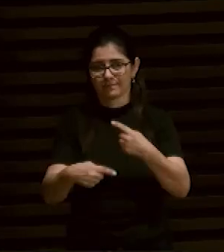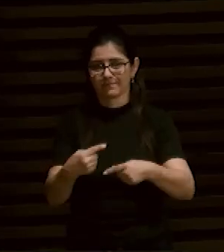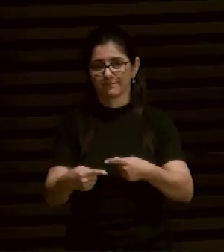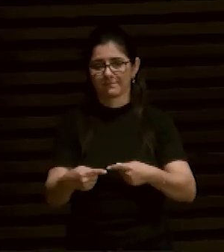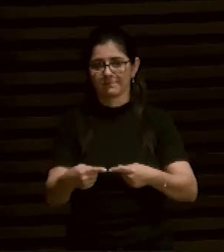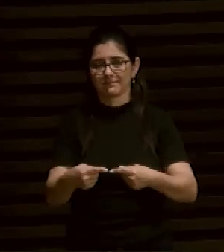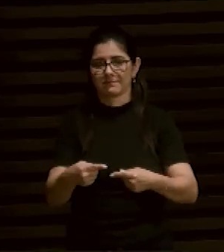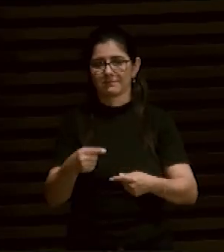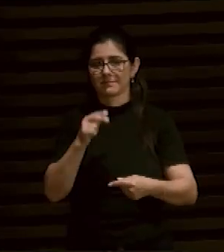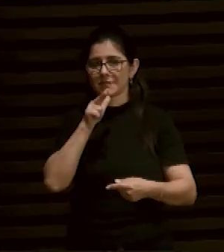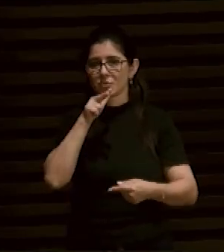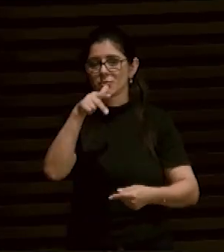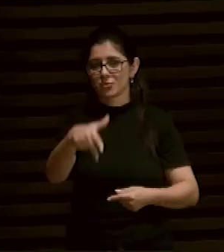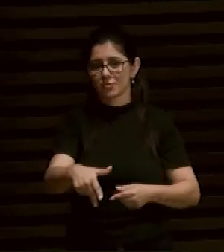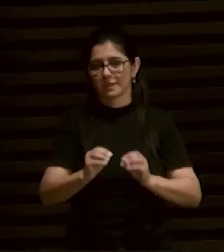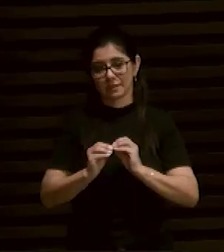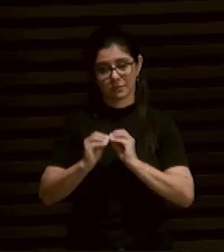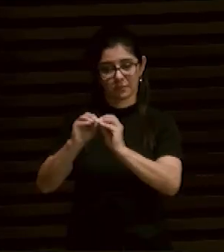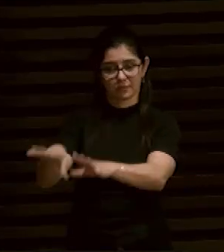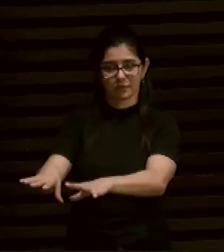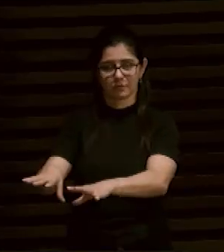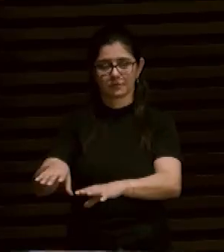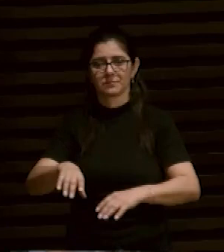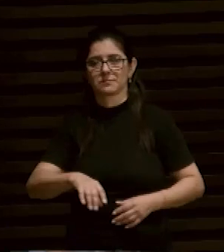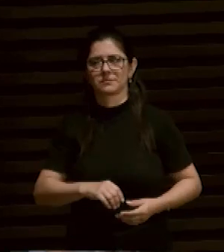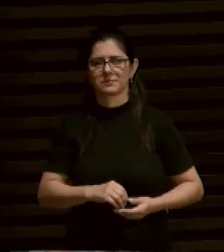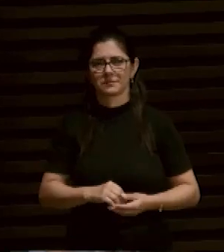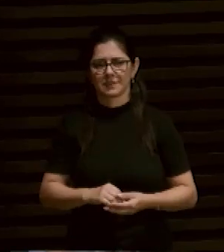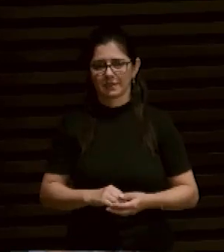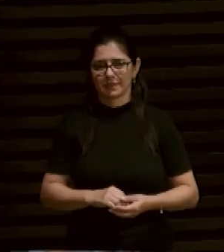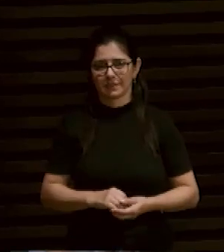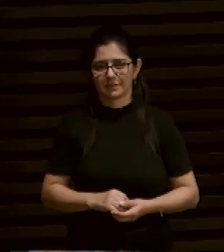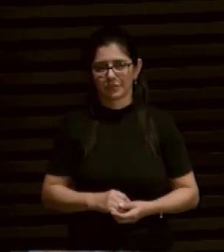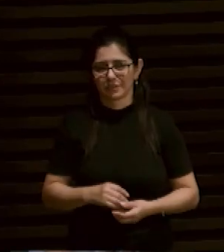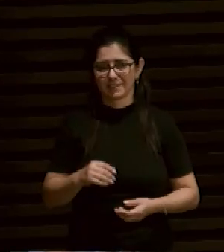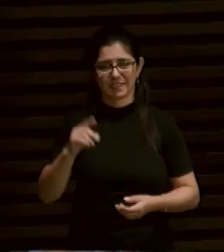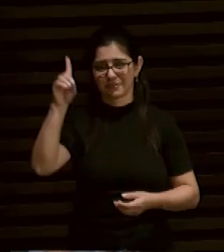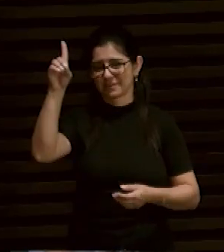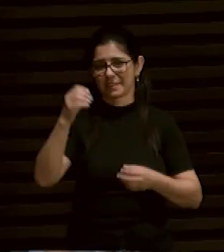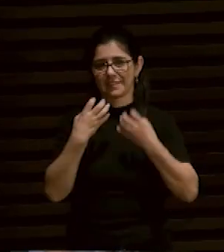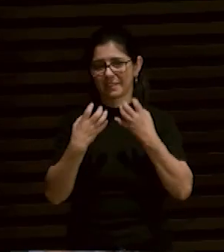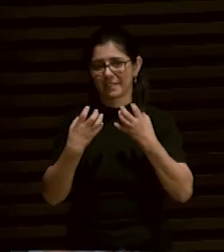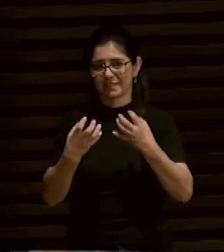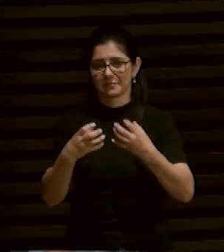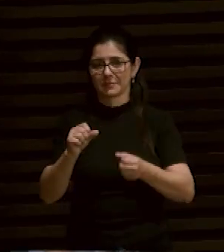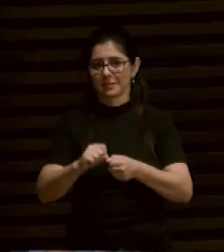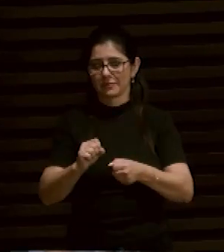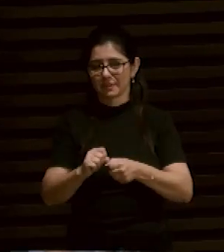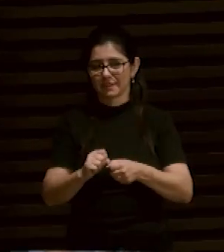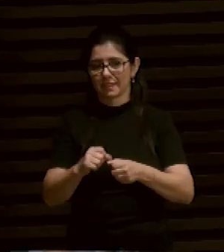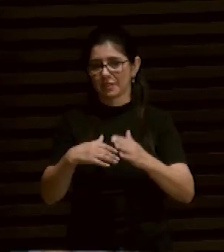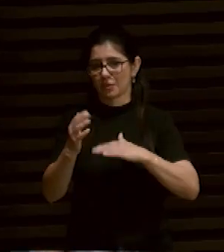mar. Meus irmãos, Deus queria tratar com esse homem, para que ele, por meio dessa experiência de confinamento, de solitário, ele pudesse